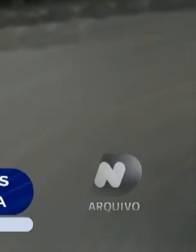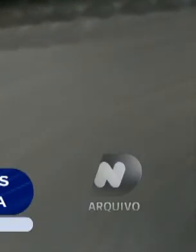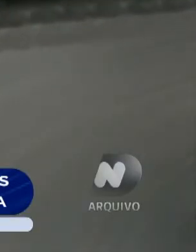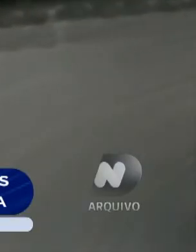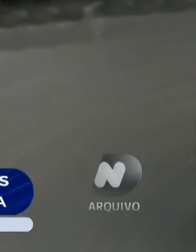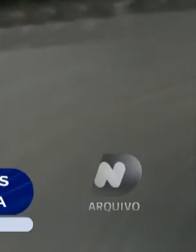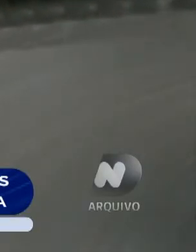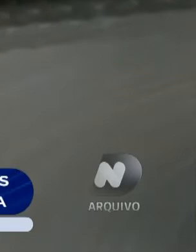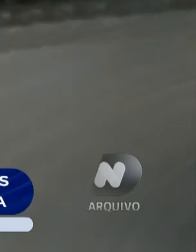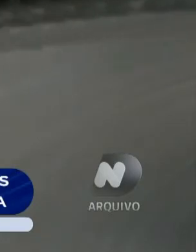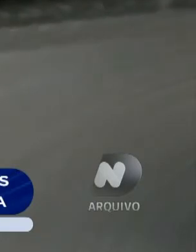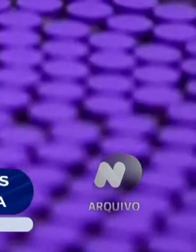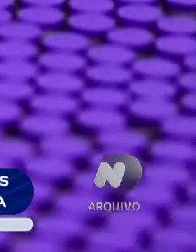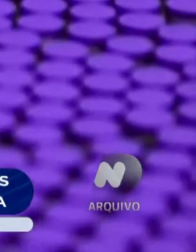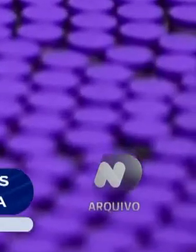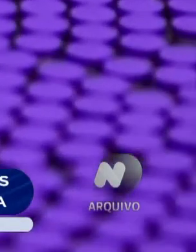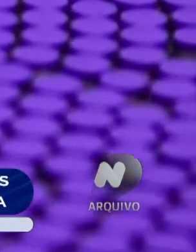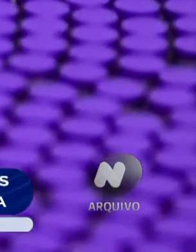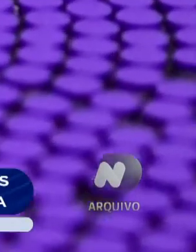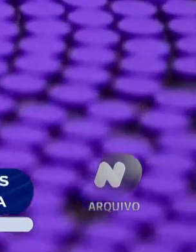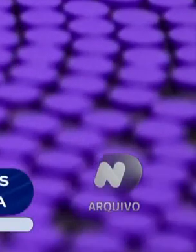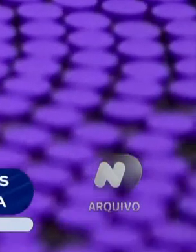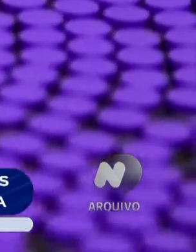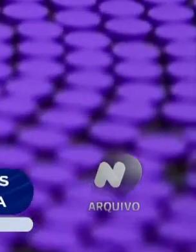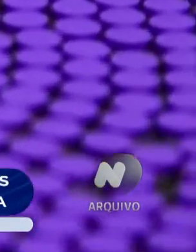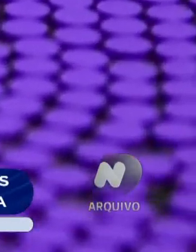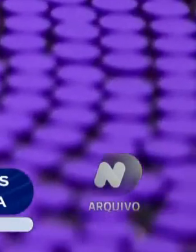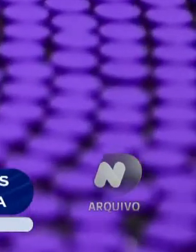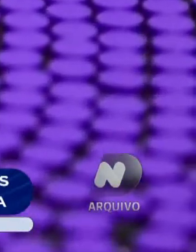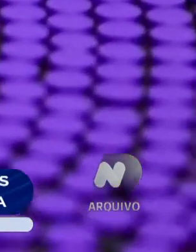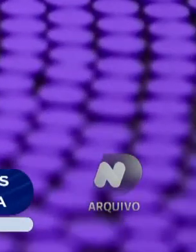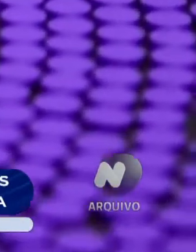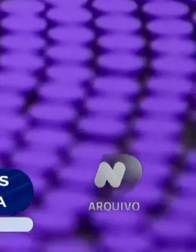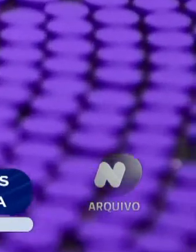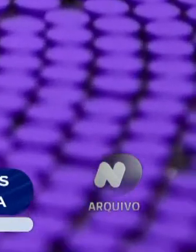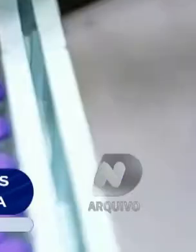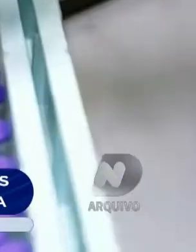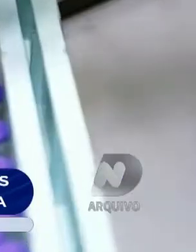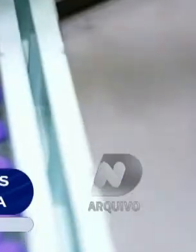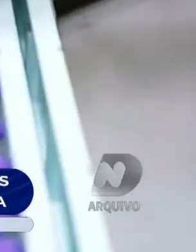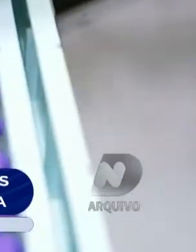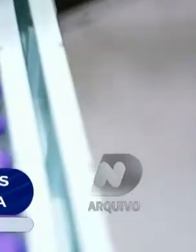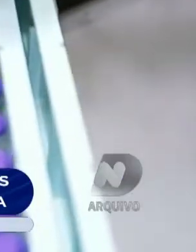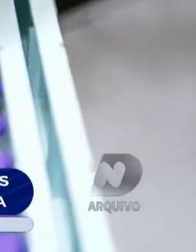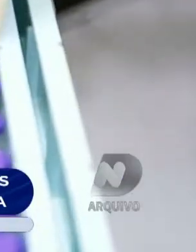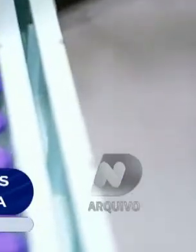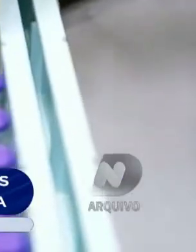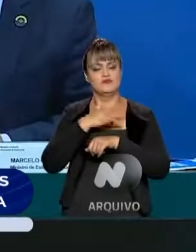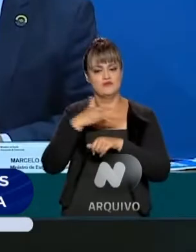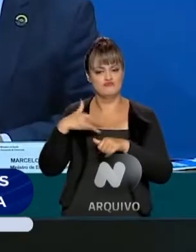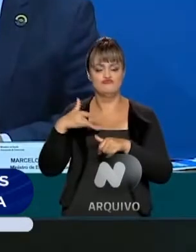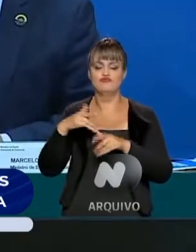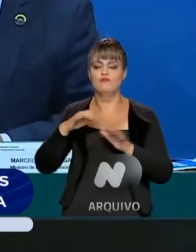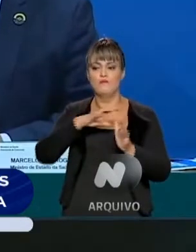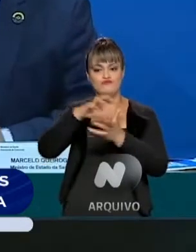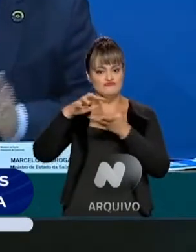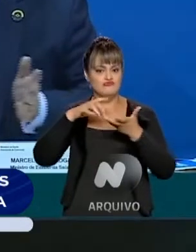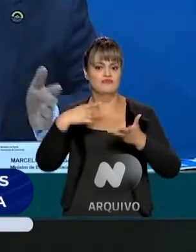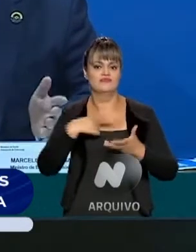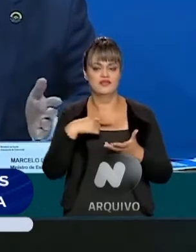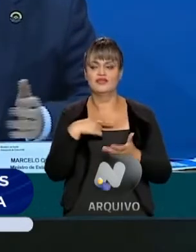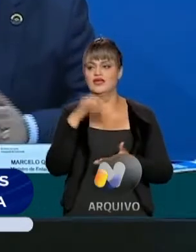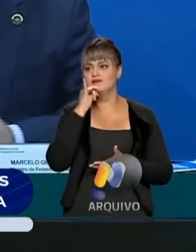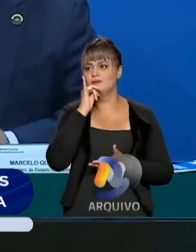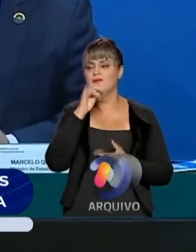Sanitária do Ministério da Saúde deve receber ainda até o final de Março outras 20 milhões de doses segundo o